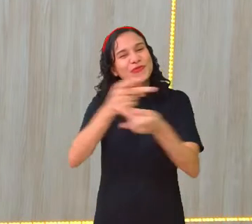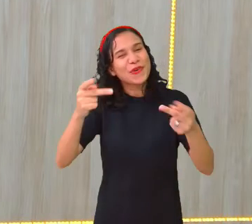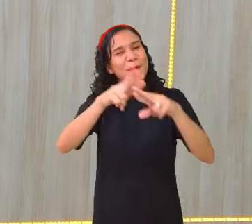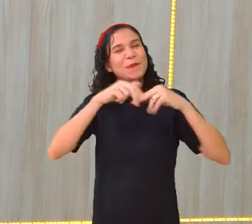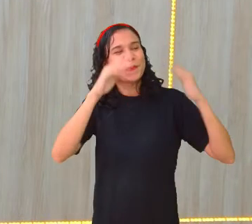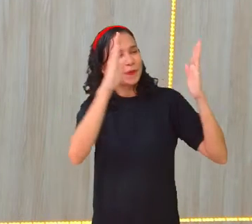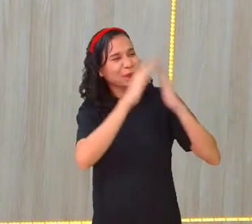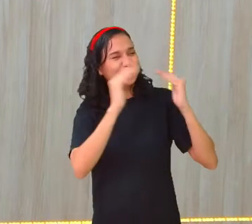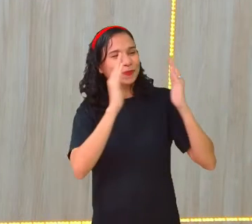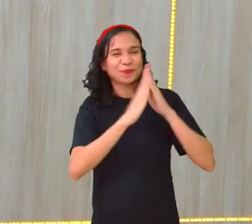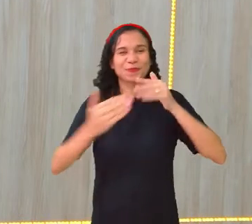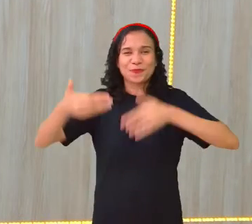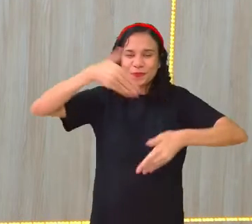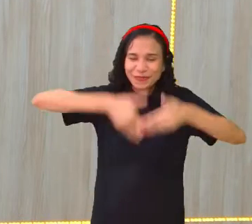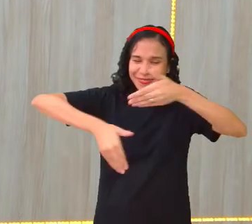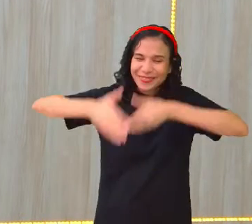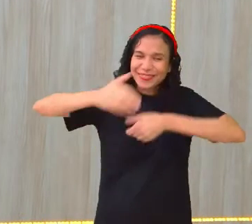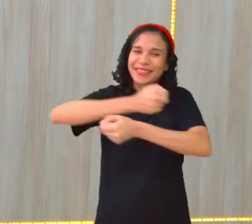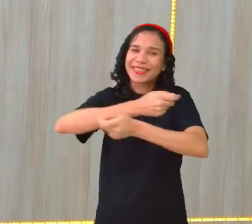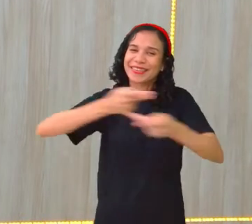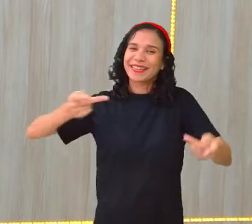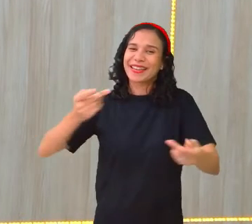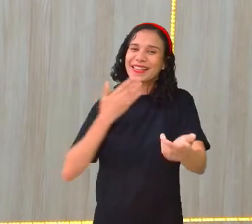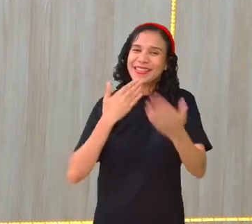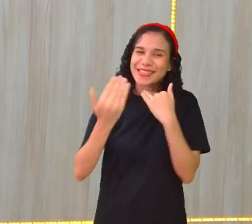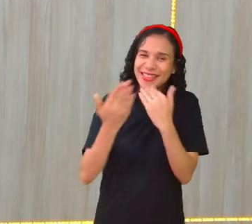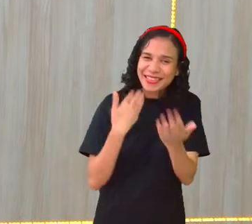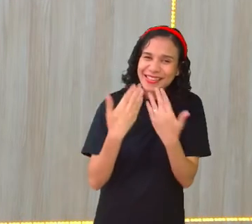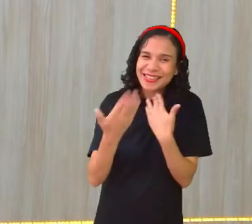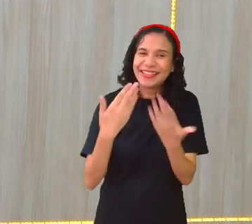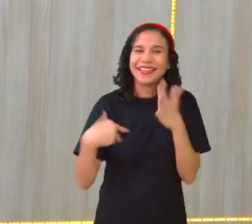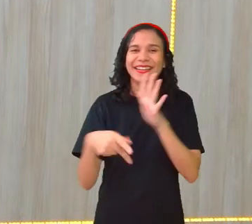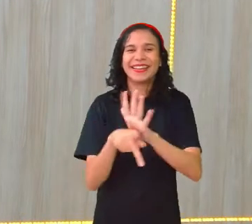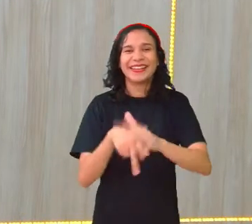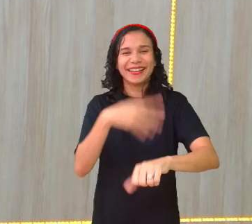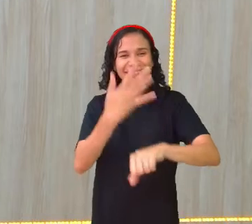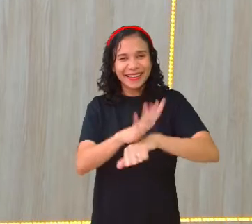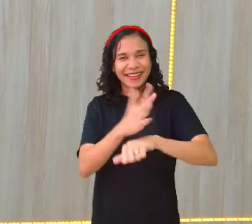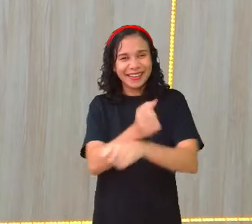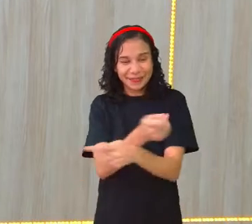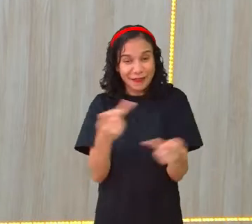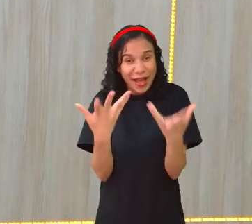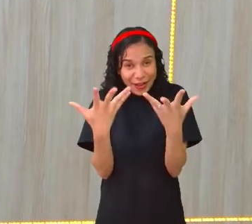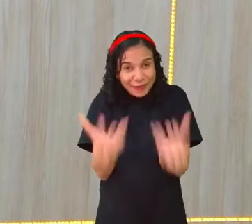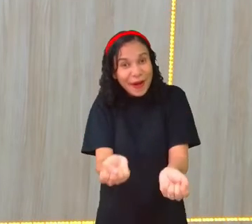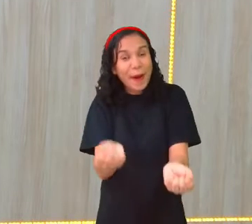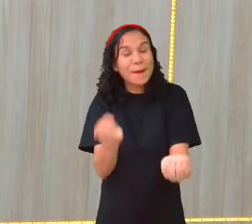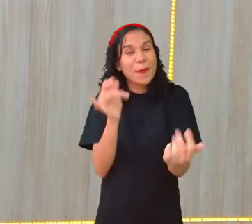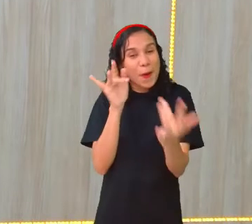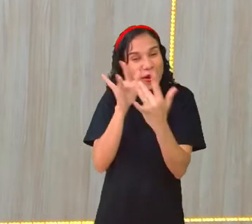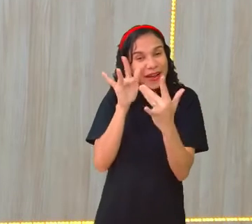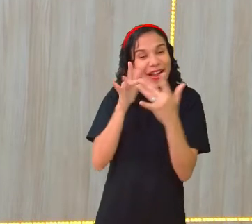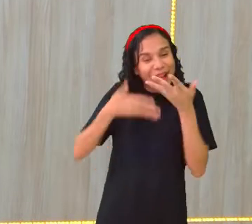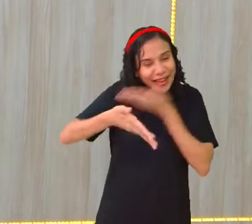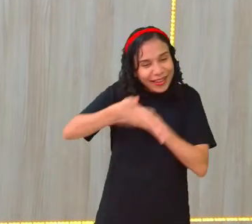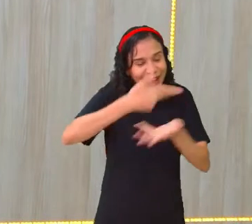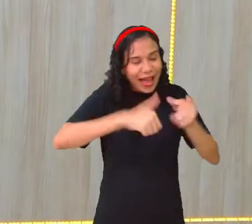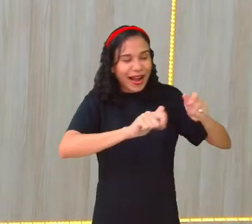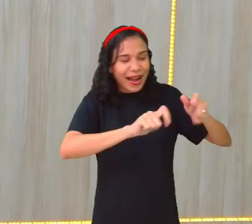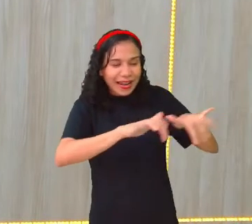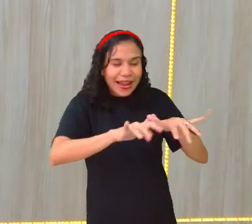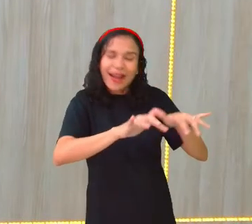essa participação, né? Esse retorno, esse engajamento aí de vocês. Vamos lá, interagir aí no chat,